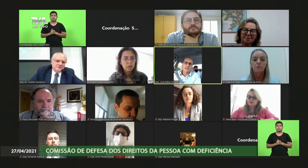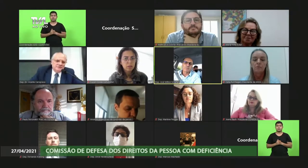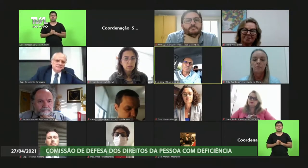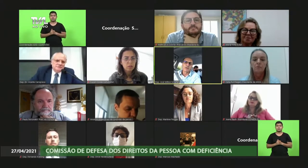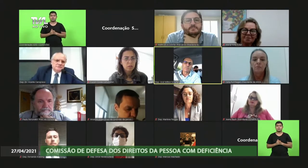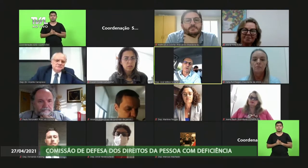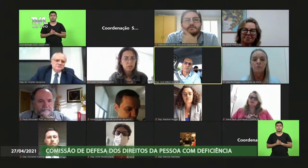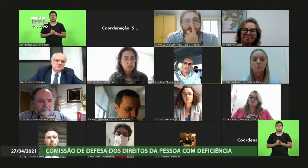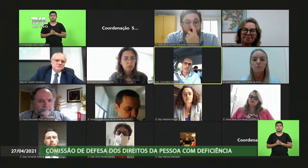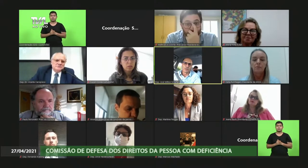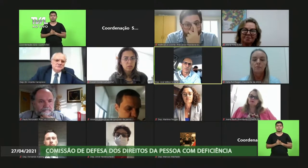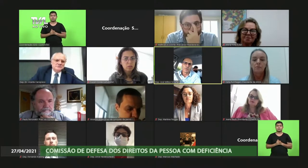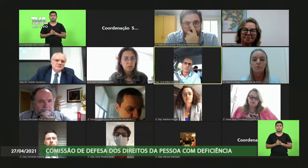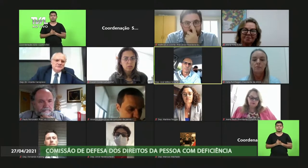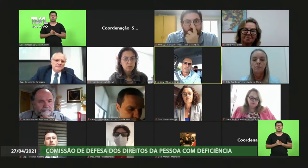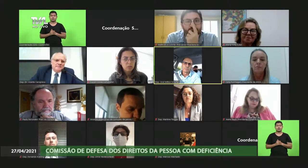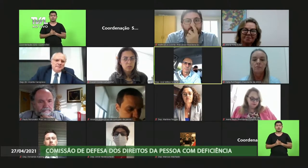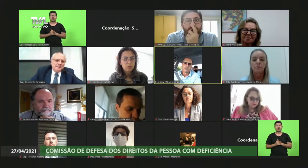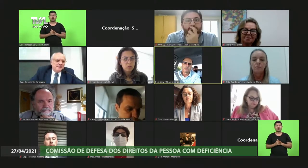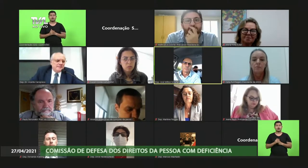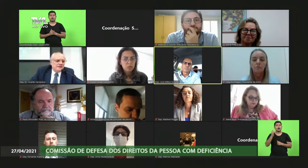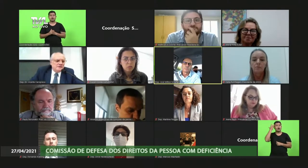tem que votar primeiro o voto do relator?